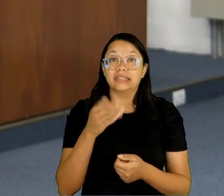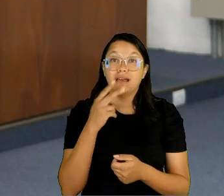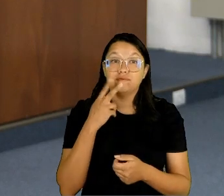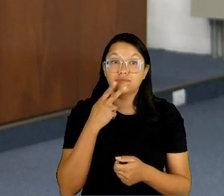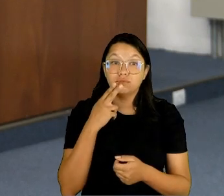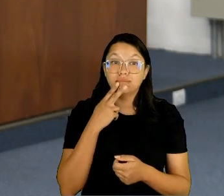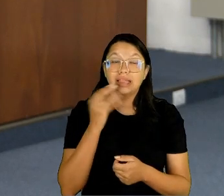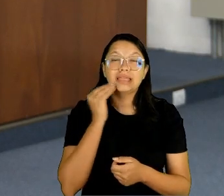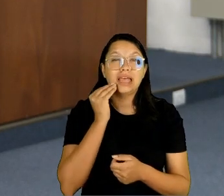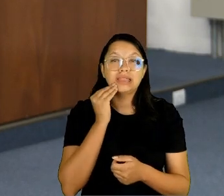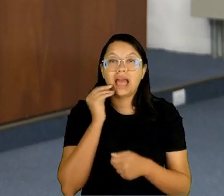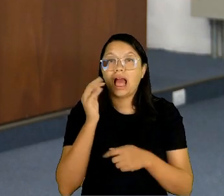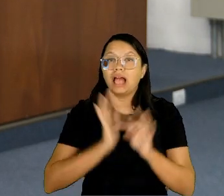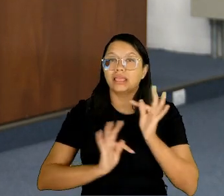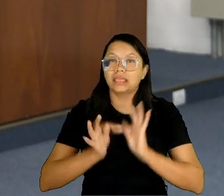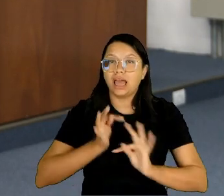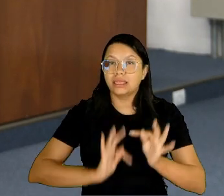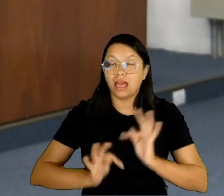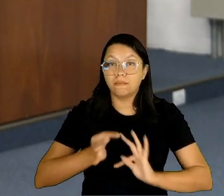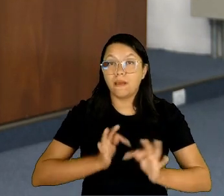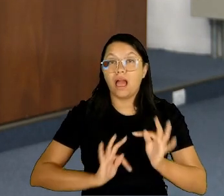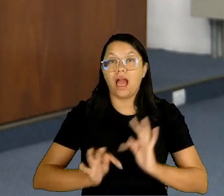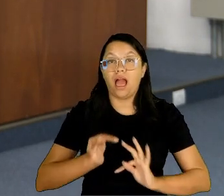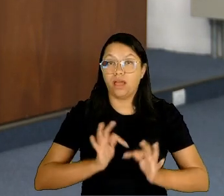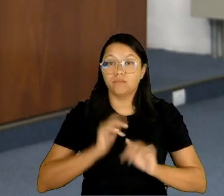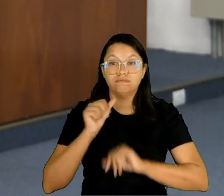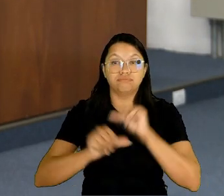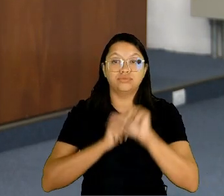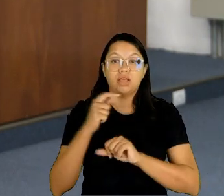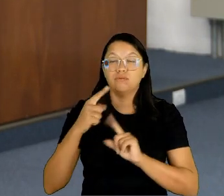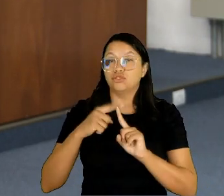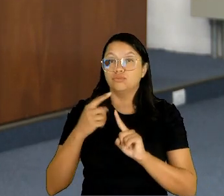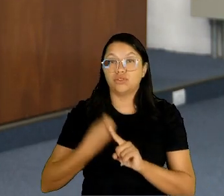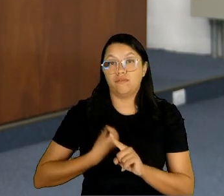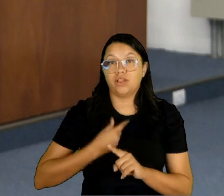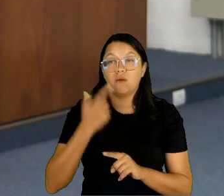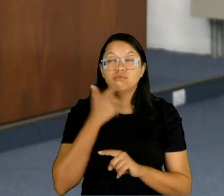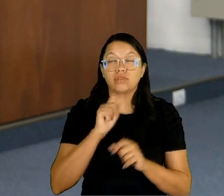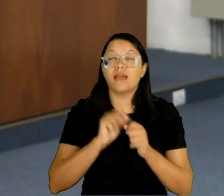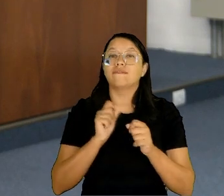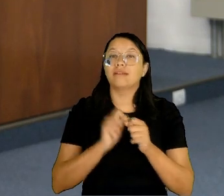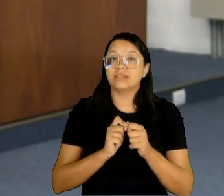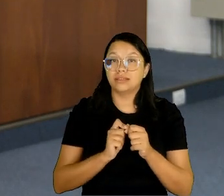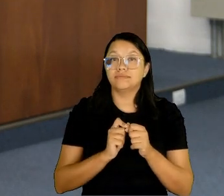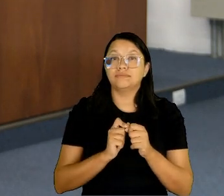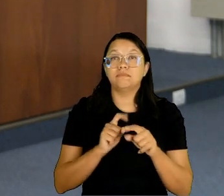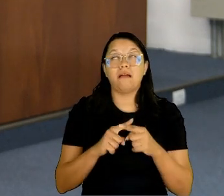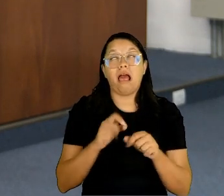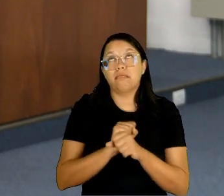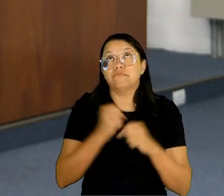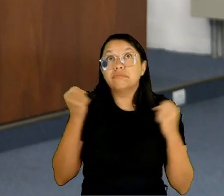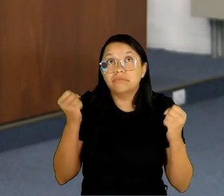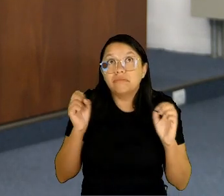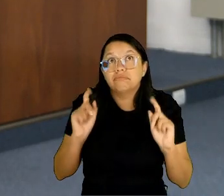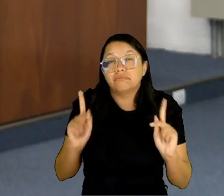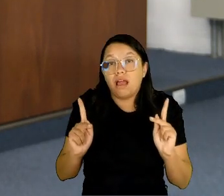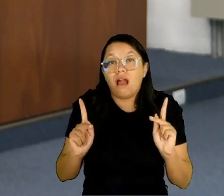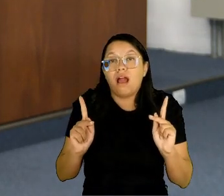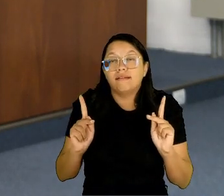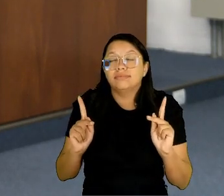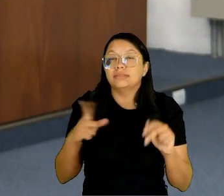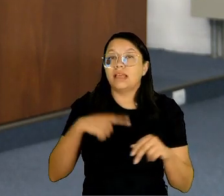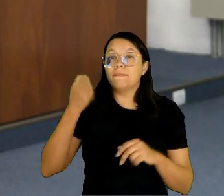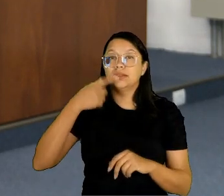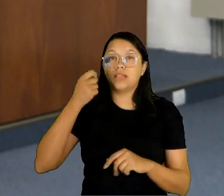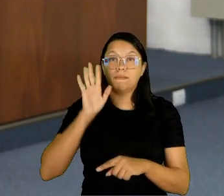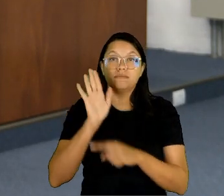fuma, tentar algum tratamento, às vezes só mudança de estilo de vida consegue fazer o paciente parar de tratar, mas caso não seja possível,